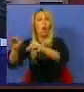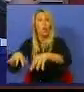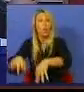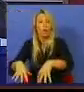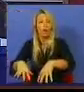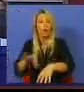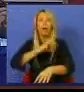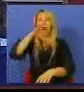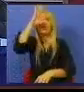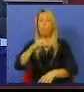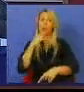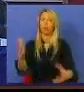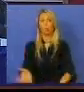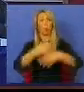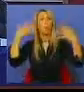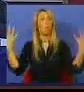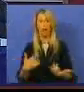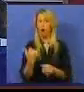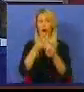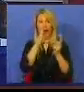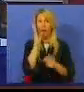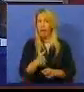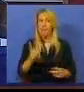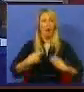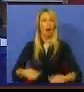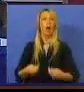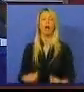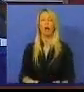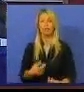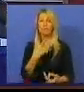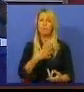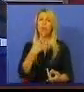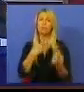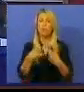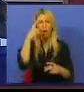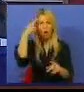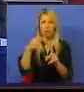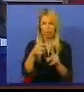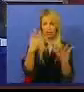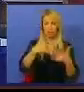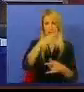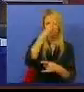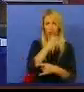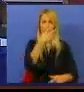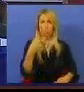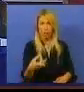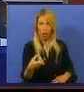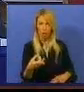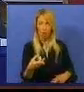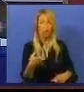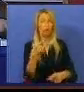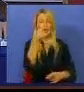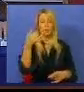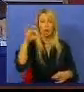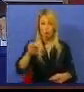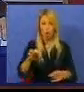aqui anunciar a maior execução. Eu gostava de lhe perguntar: estes objetivos que estavam no Orçamento de Estado para este ano vão ser executados até ao final do ano ou não vão